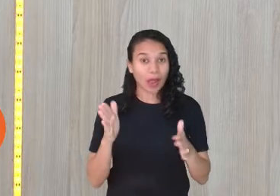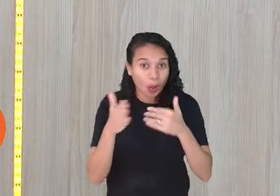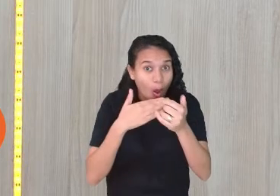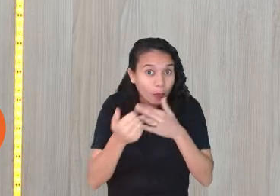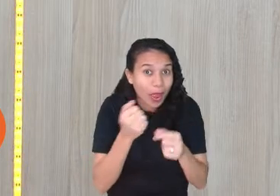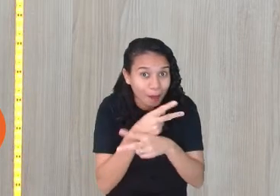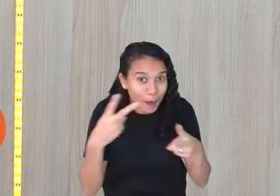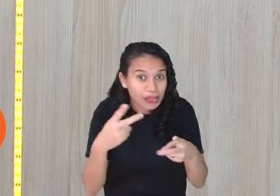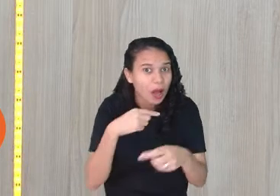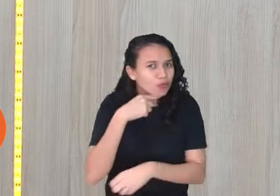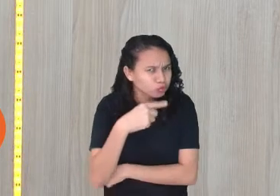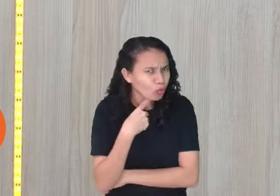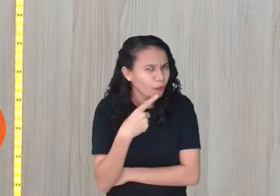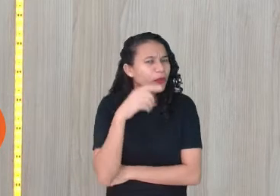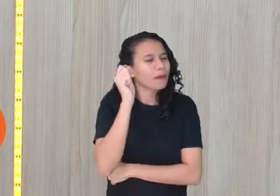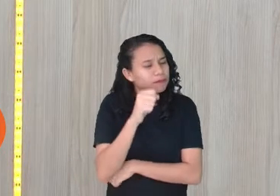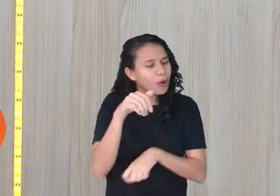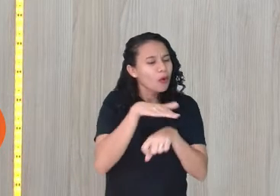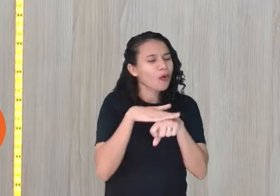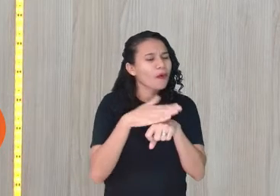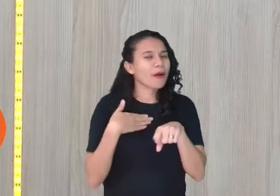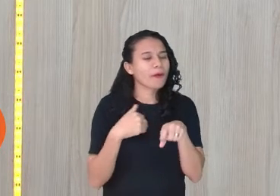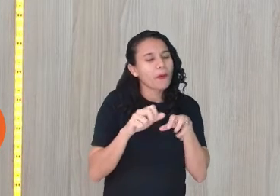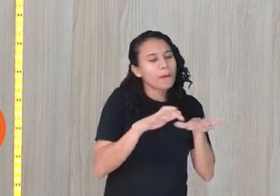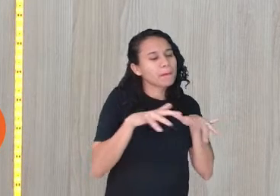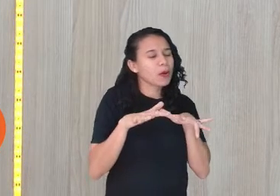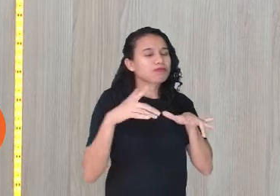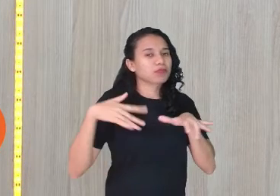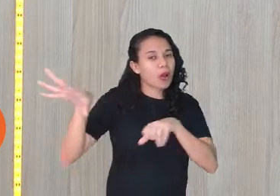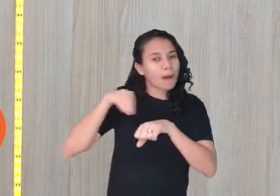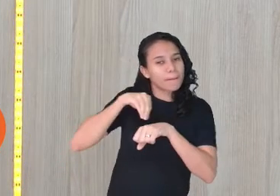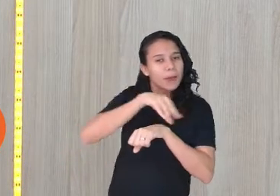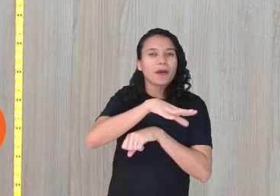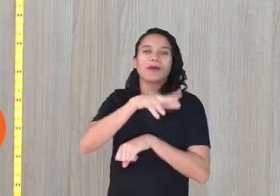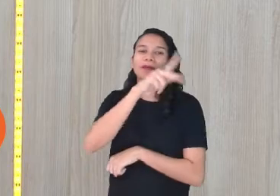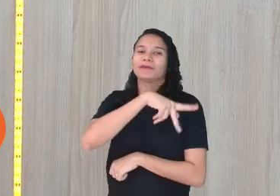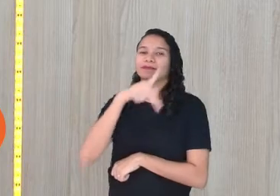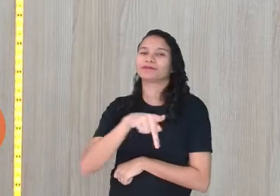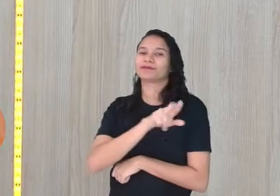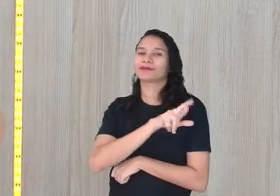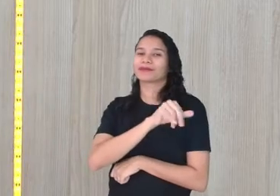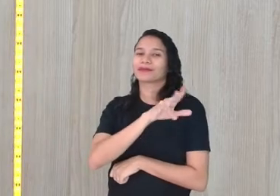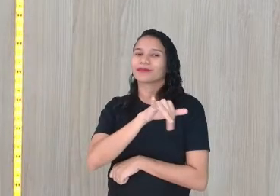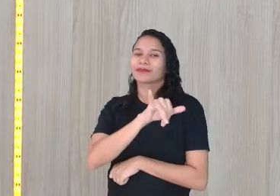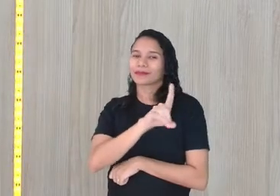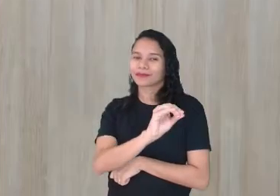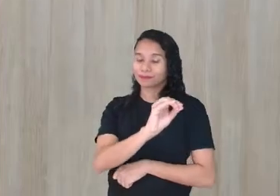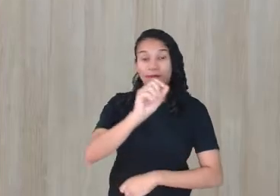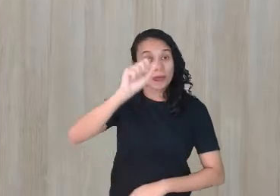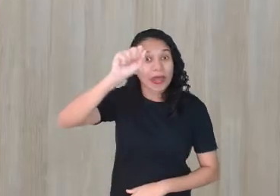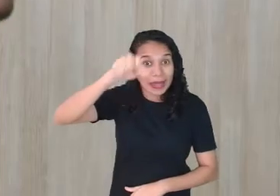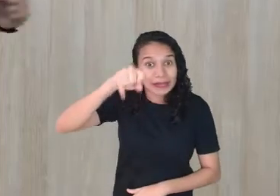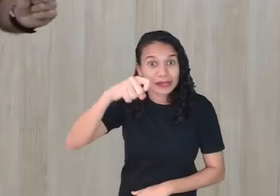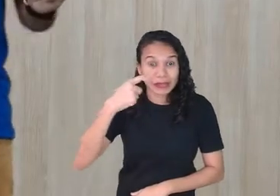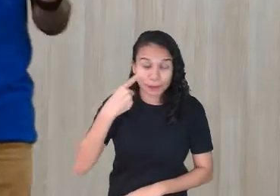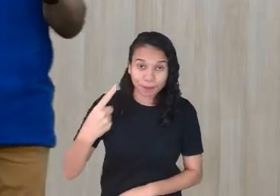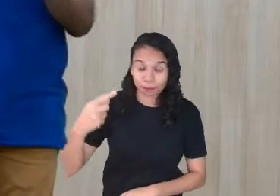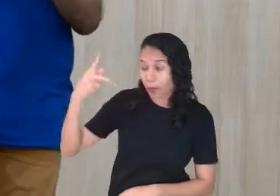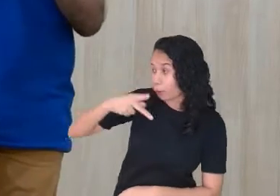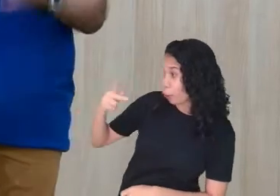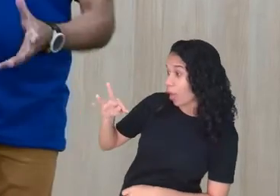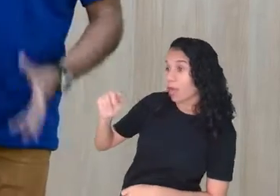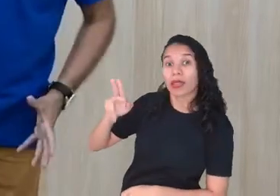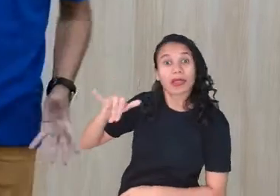qualquer coisa, qualquer dúvida, pode falar comigo que eu repasso aqui para o professor Ricardo. Isso mesmo, ó. Tânia está